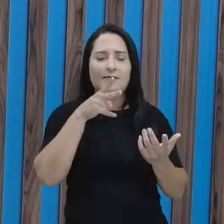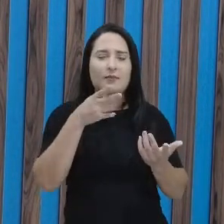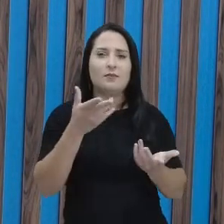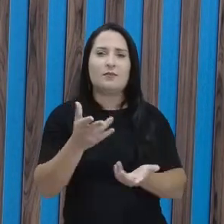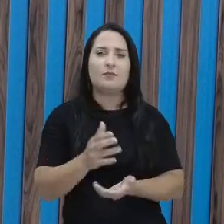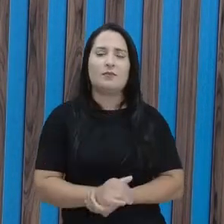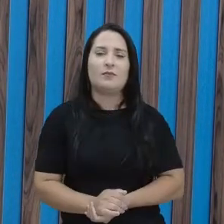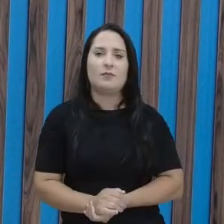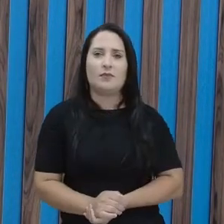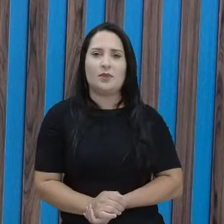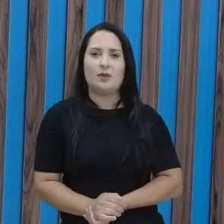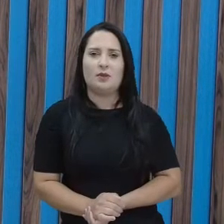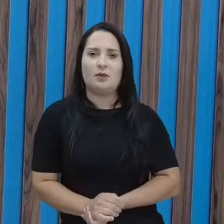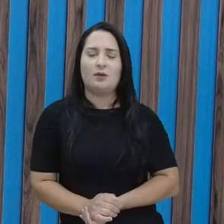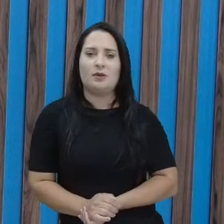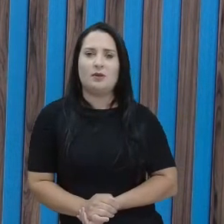termos